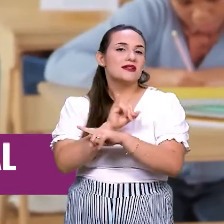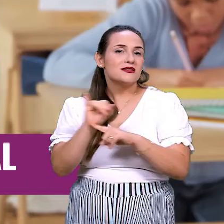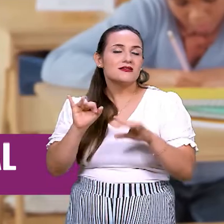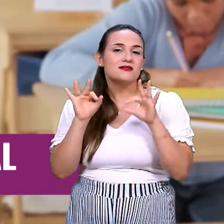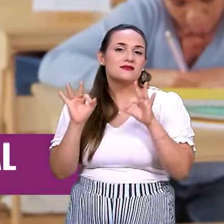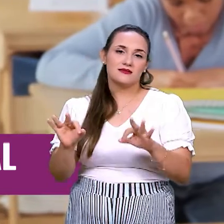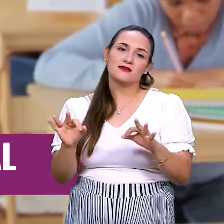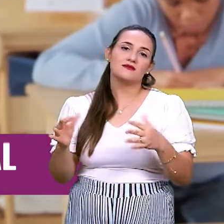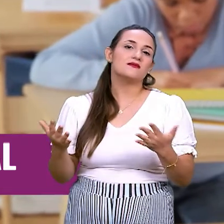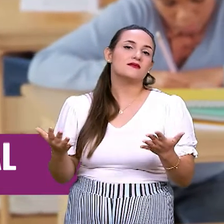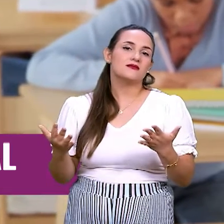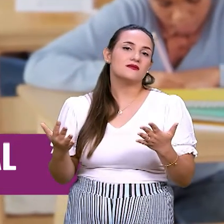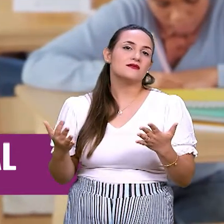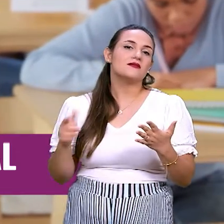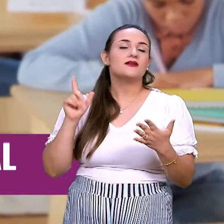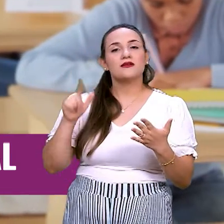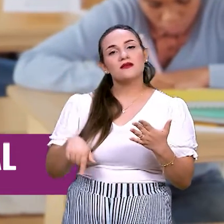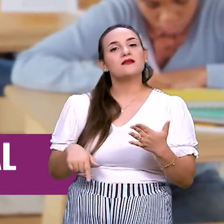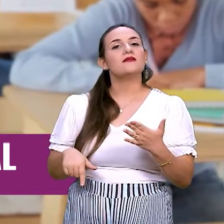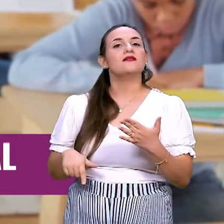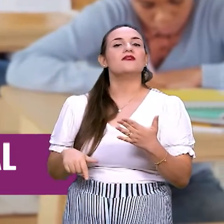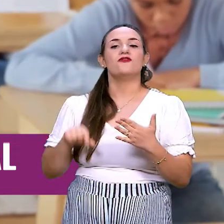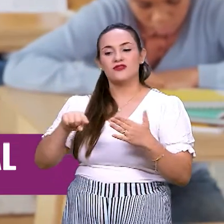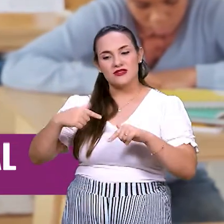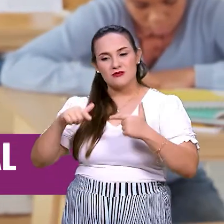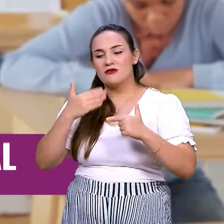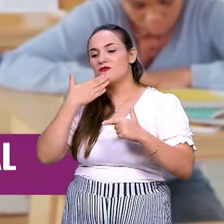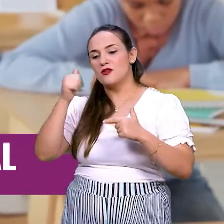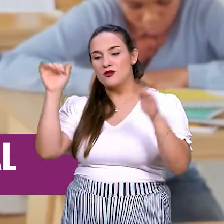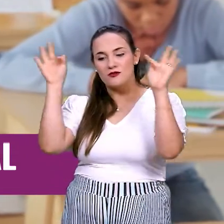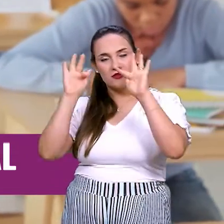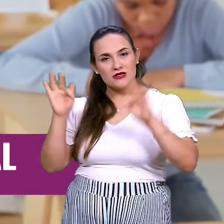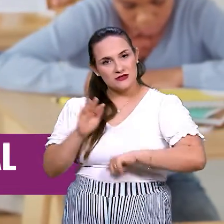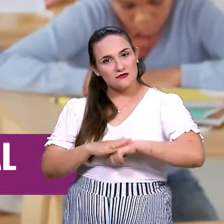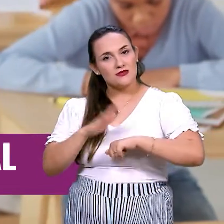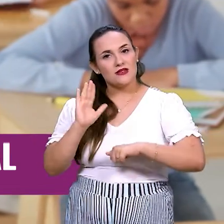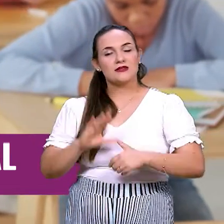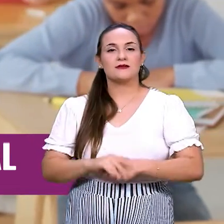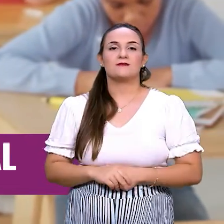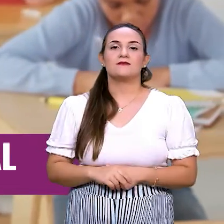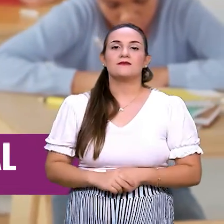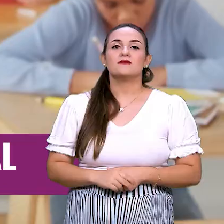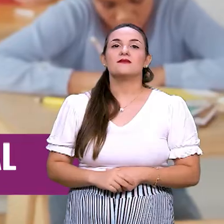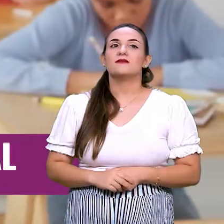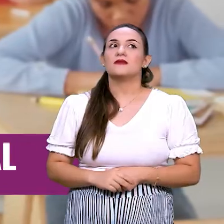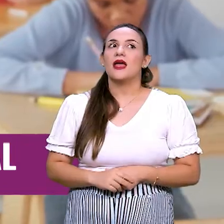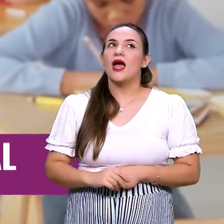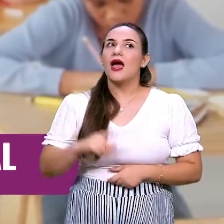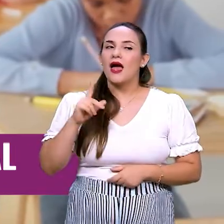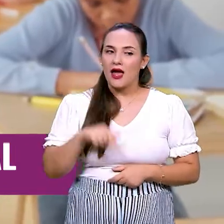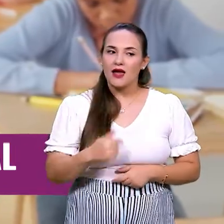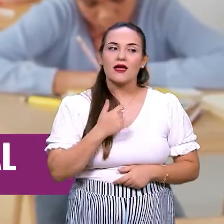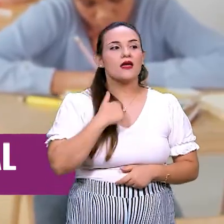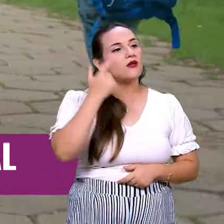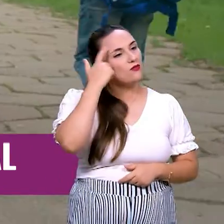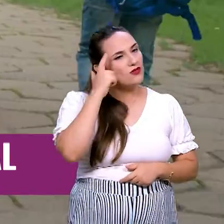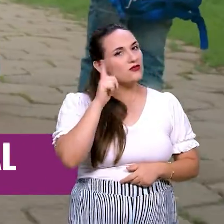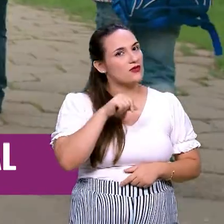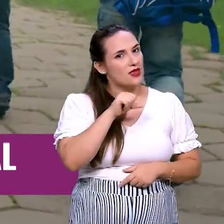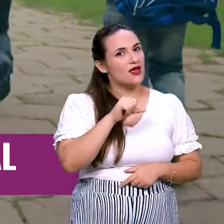para isso, né? Buscar essas formas de lidar com isso, vai fazer você trabalhar muito mais feliz, muito melhor. E